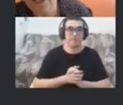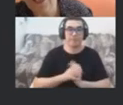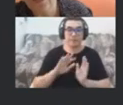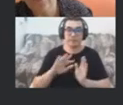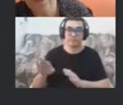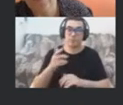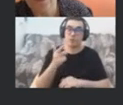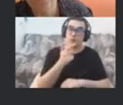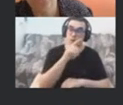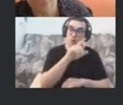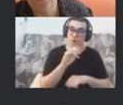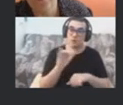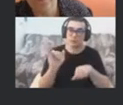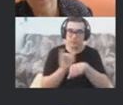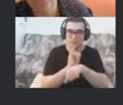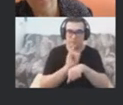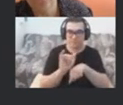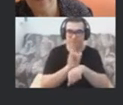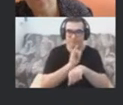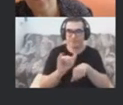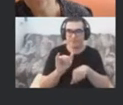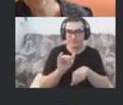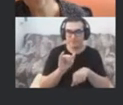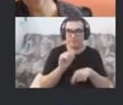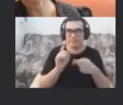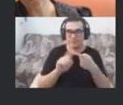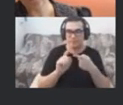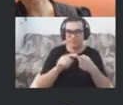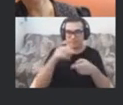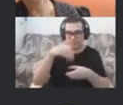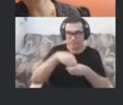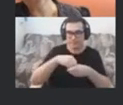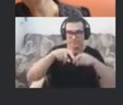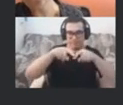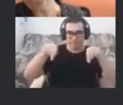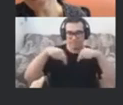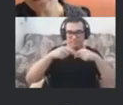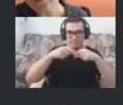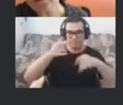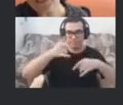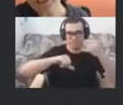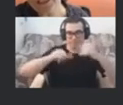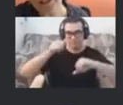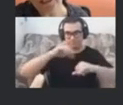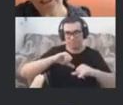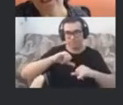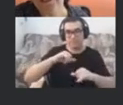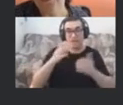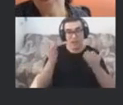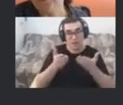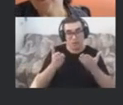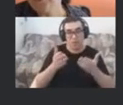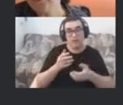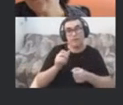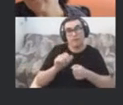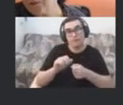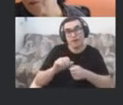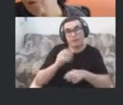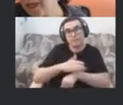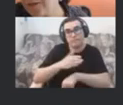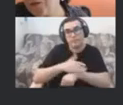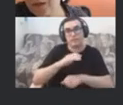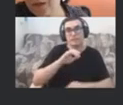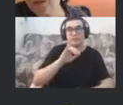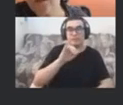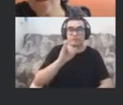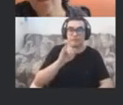Outras estratégias que nós trabalhamos no nosso laboratório, atualmente nós estamos trabalhando com instrumentação analítica, que